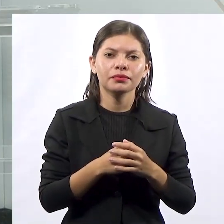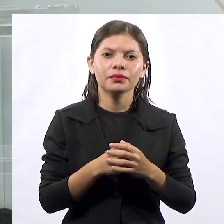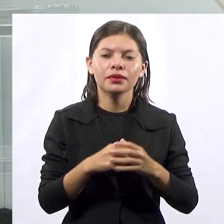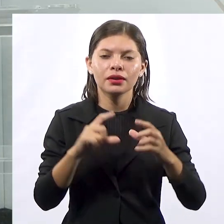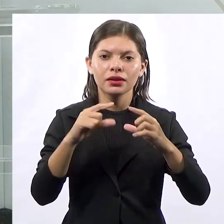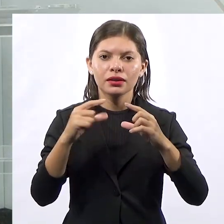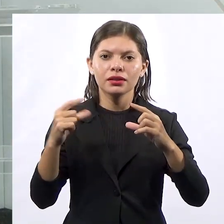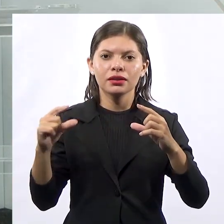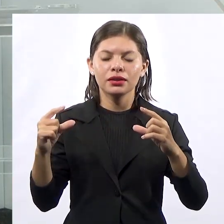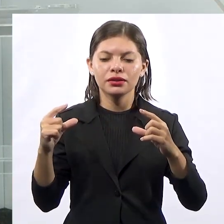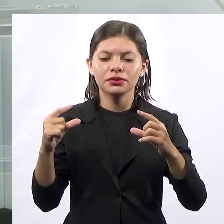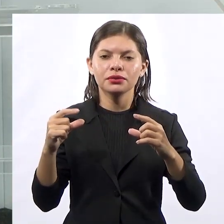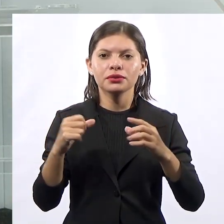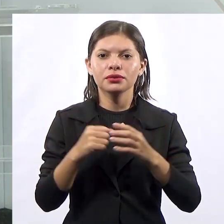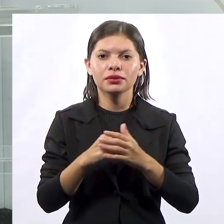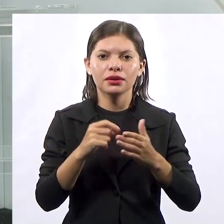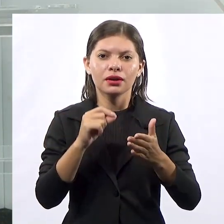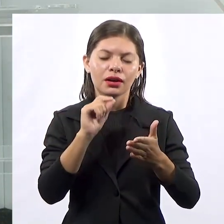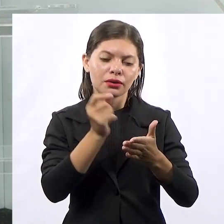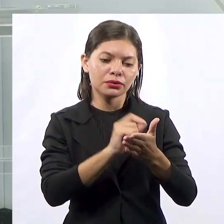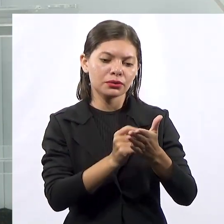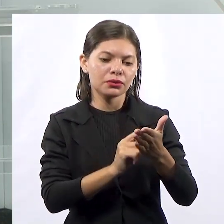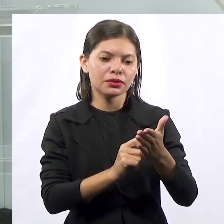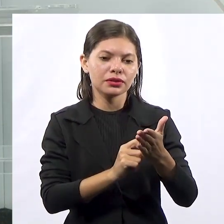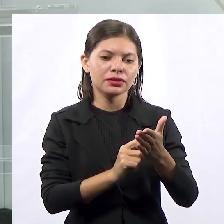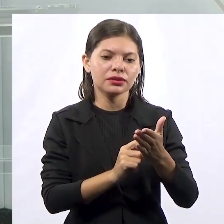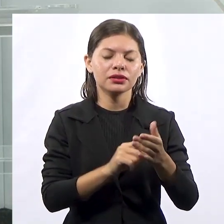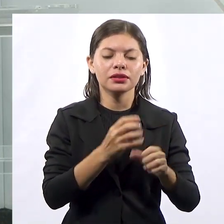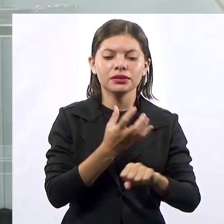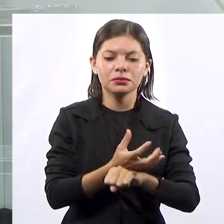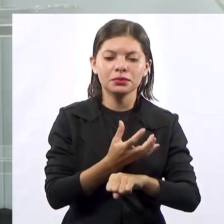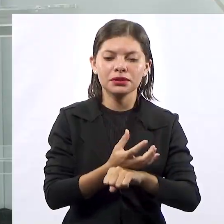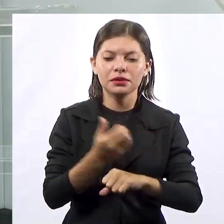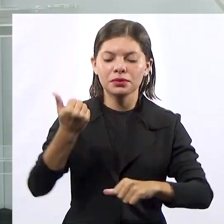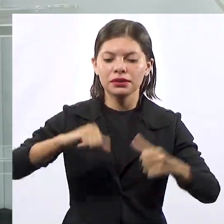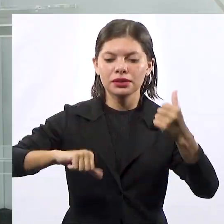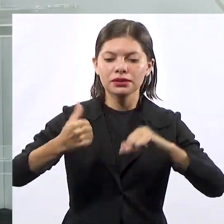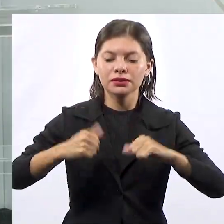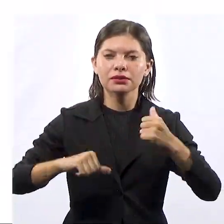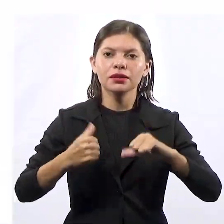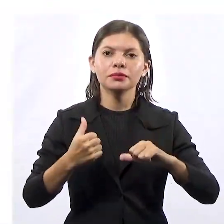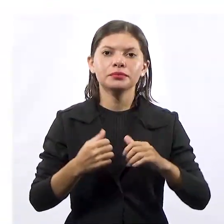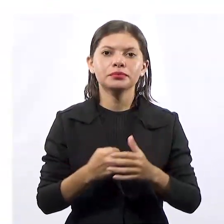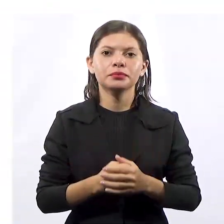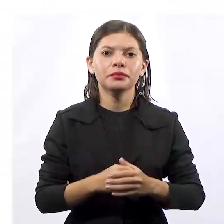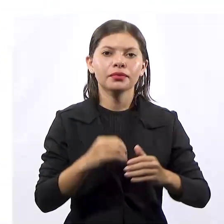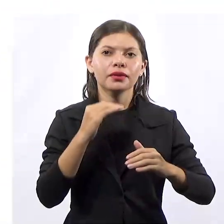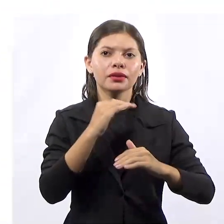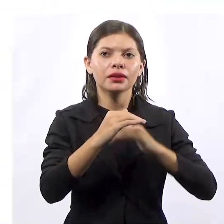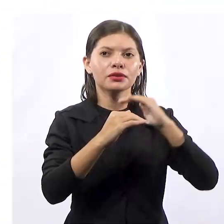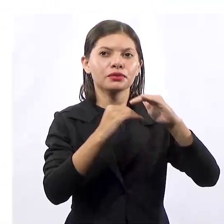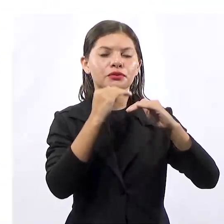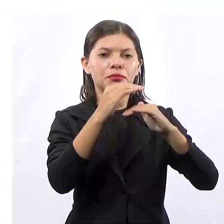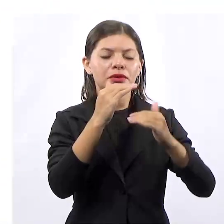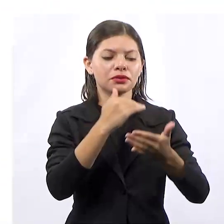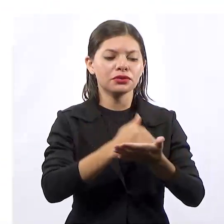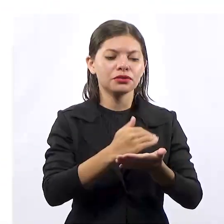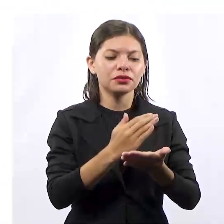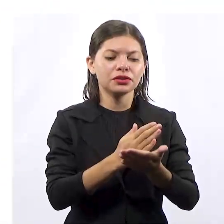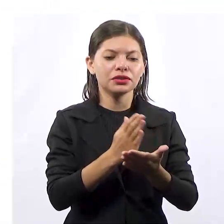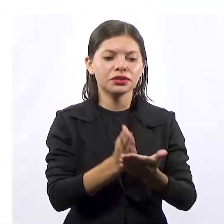vão colocar trechos e vão trazer os autores da disciplina para analisar esses trechos. Então, olha, o desenvolvimento deve